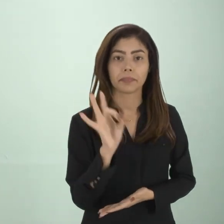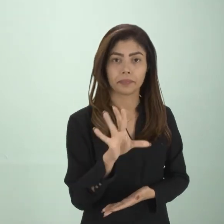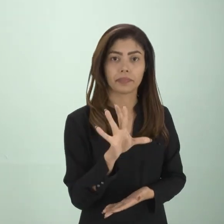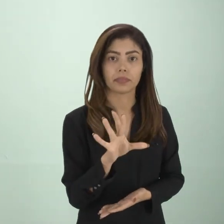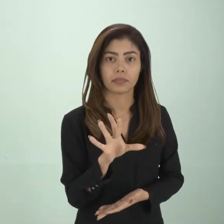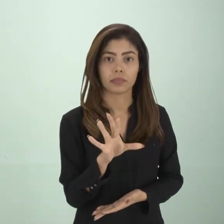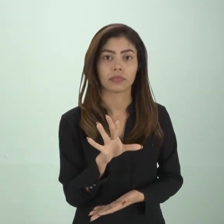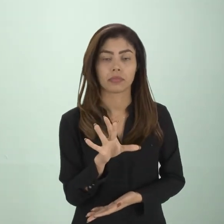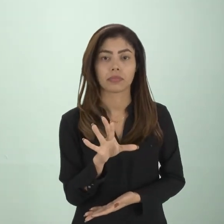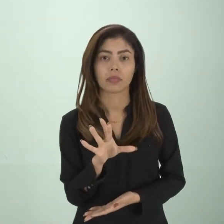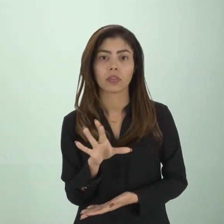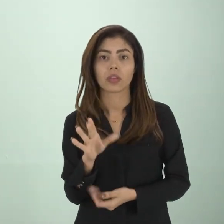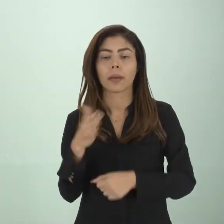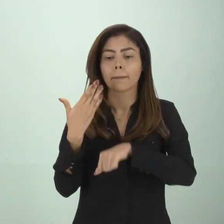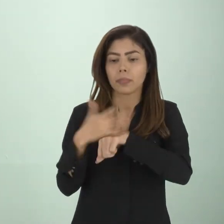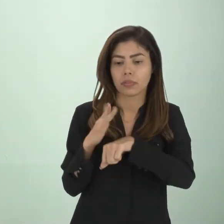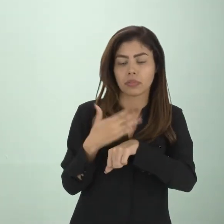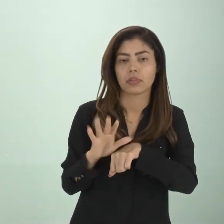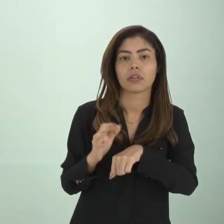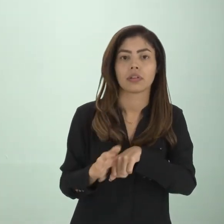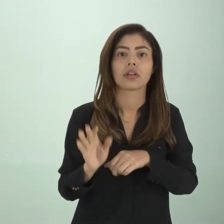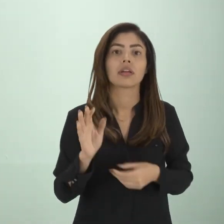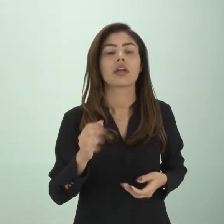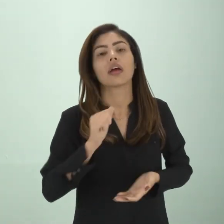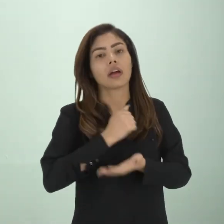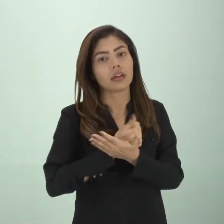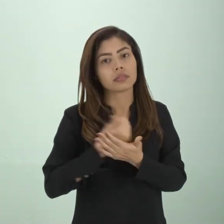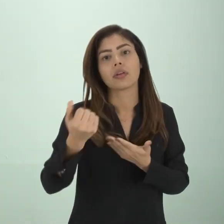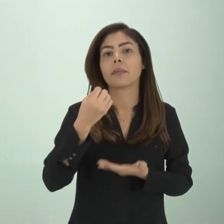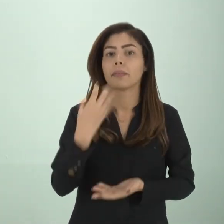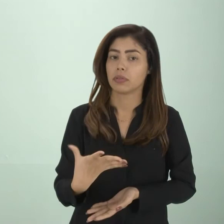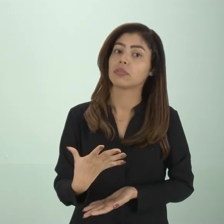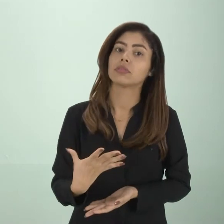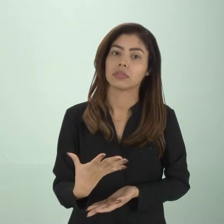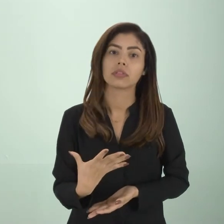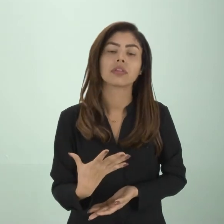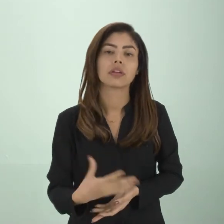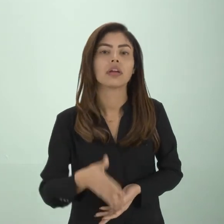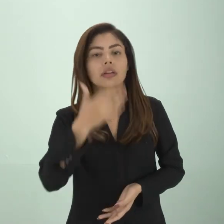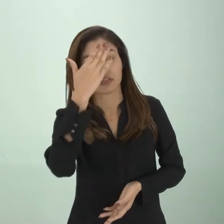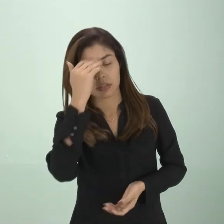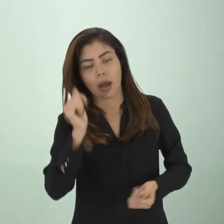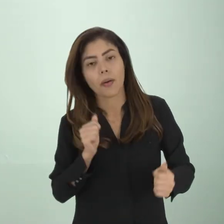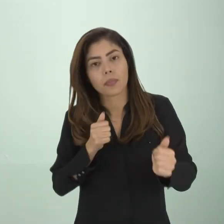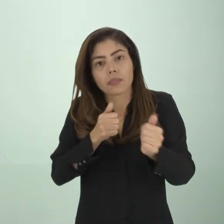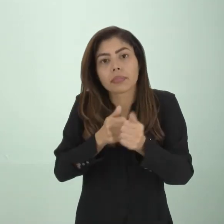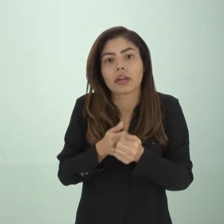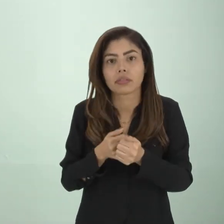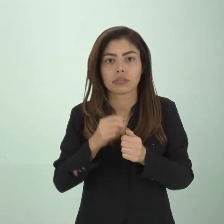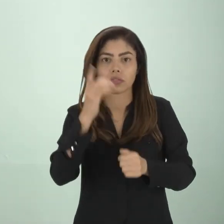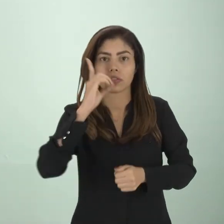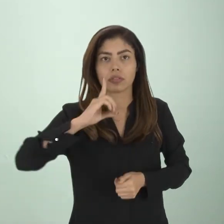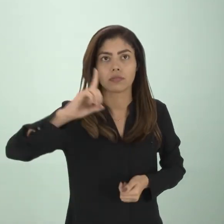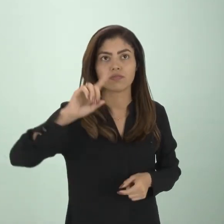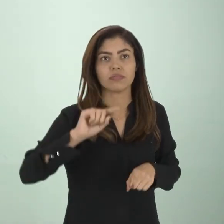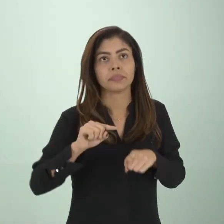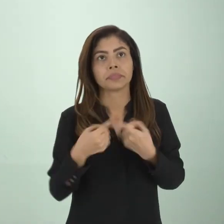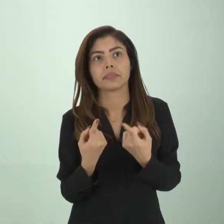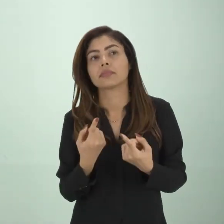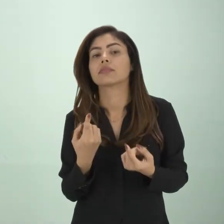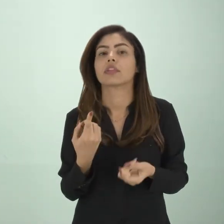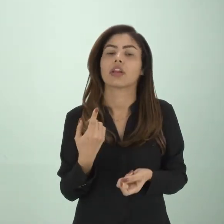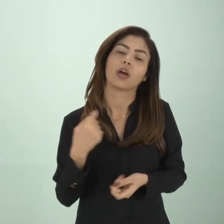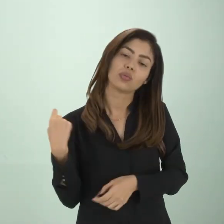bom que ele nos concedeu o livre-arbítrio. Então, se a gente quiser fazer com que as nossas